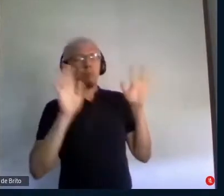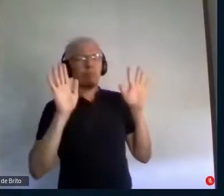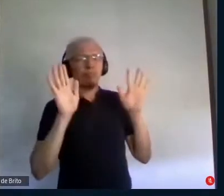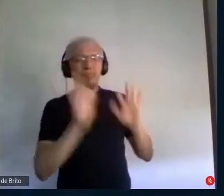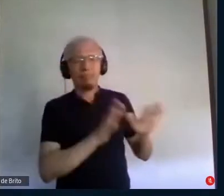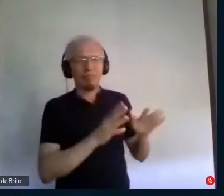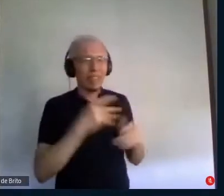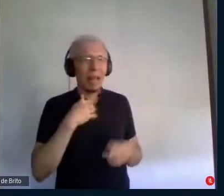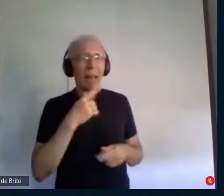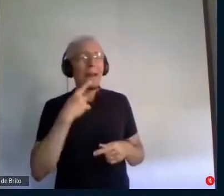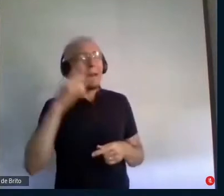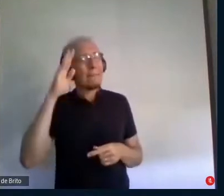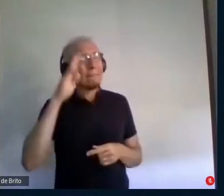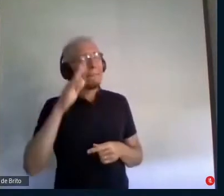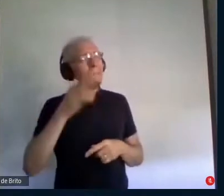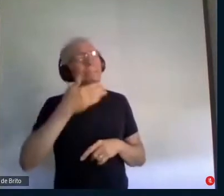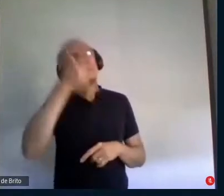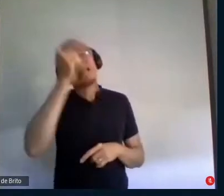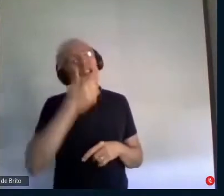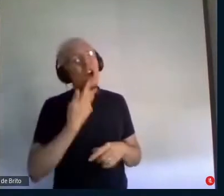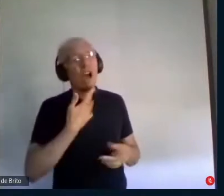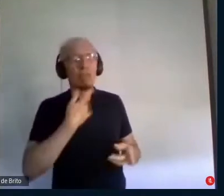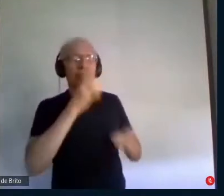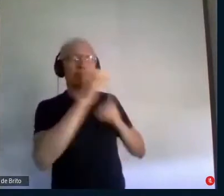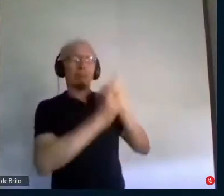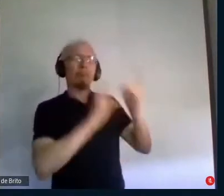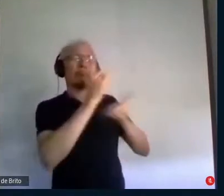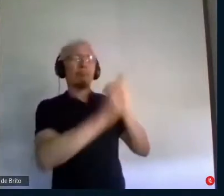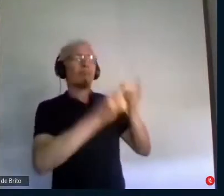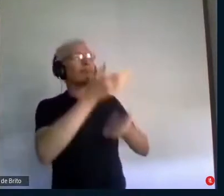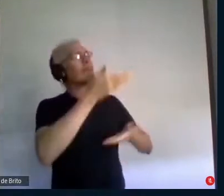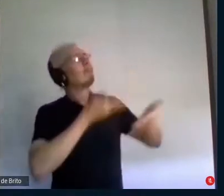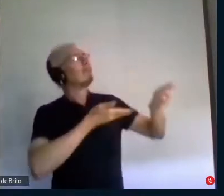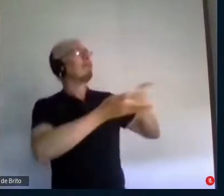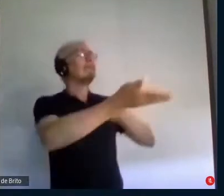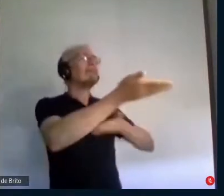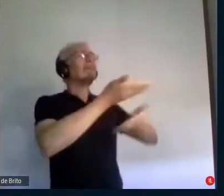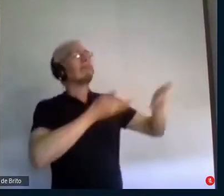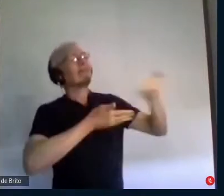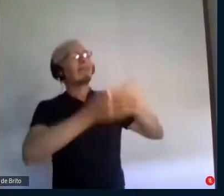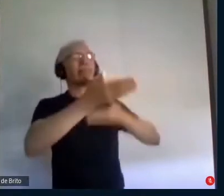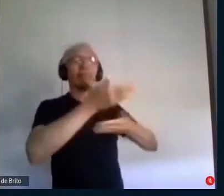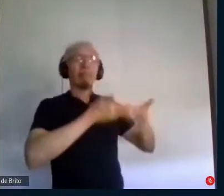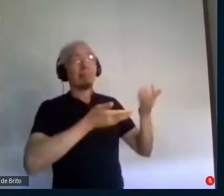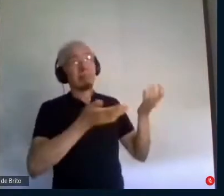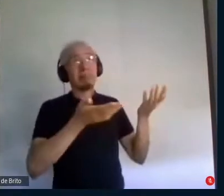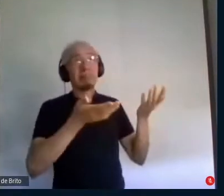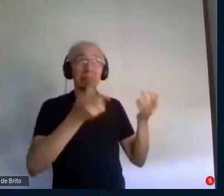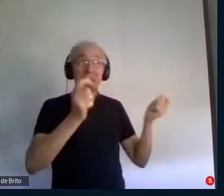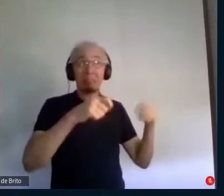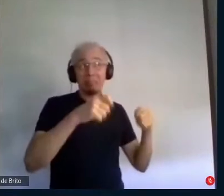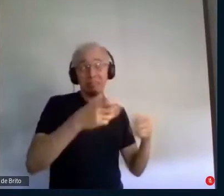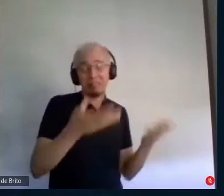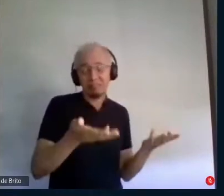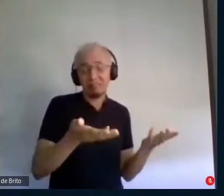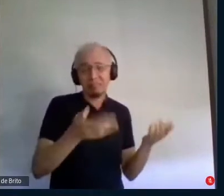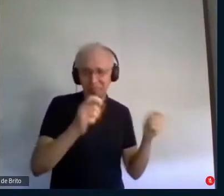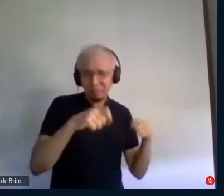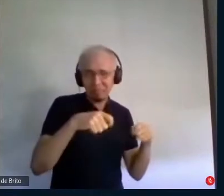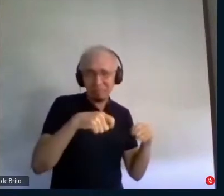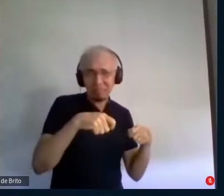pontuacional, assim, digamos, de páginas e tal, né? Vou fazer um diálogo mais aberto, se possível, para você. Pode